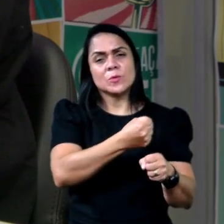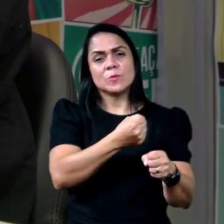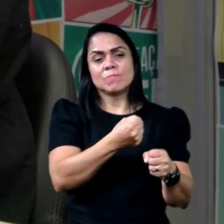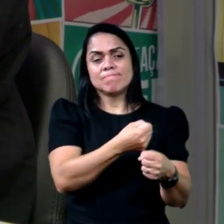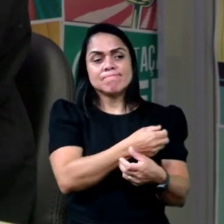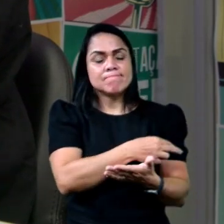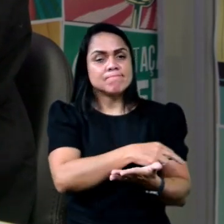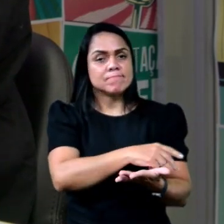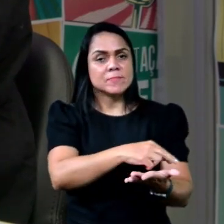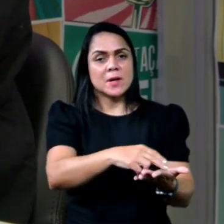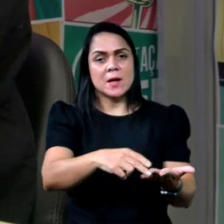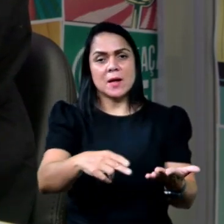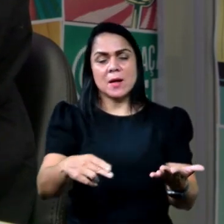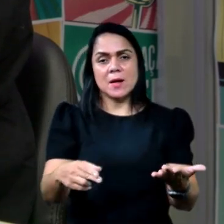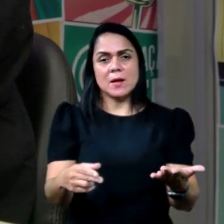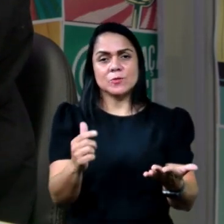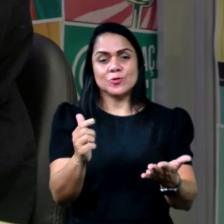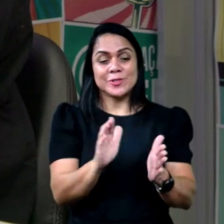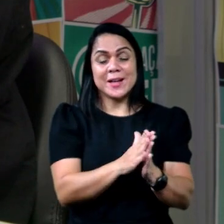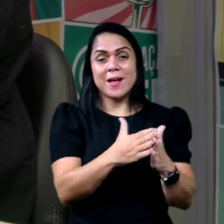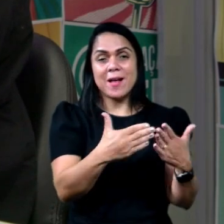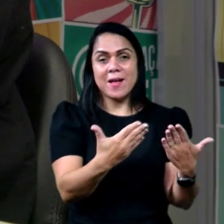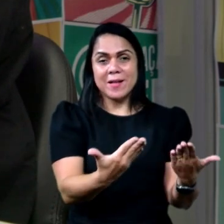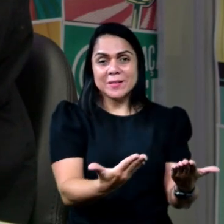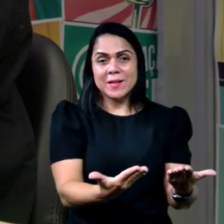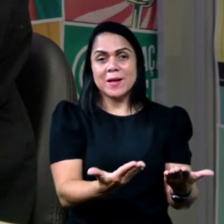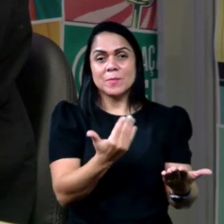cardápio. Ele chama Brasilidades porque a gente